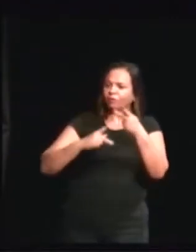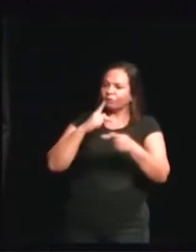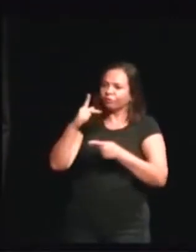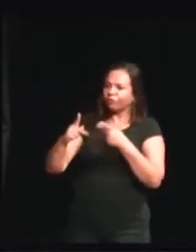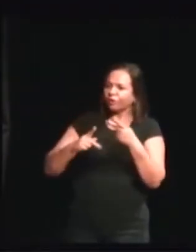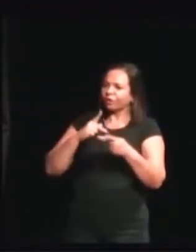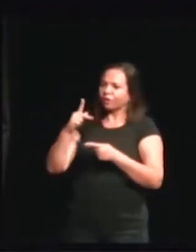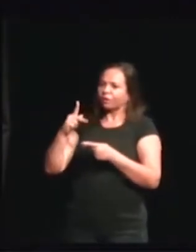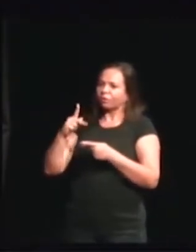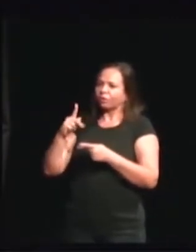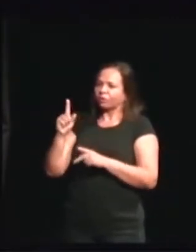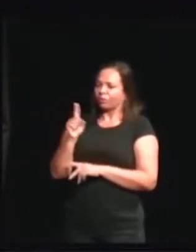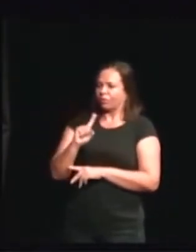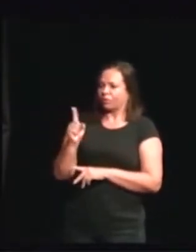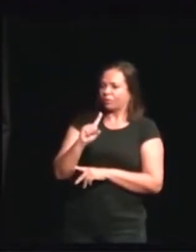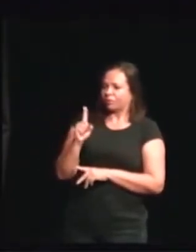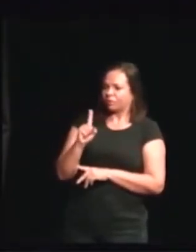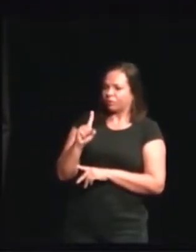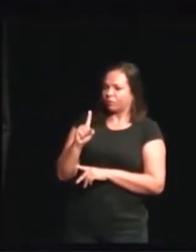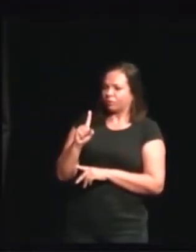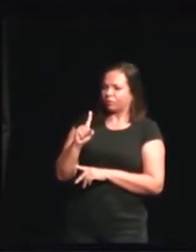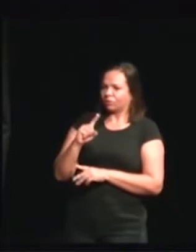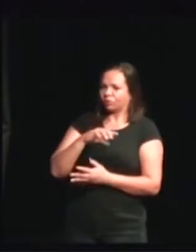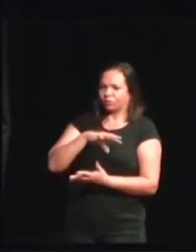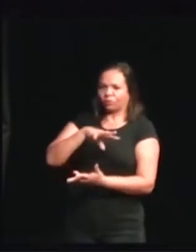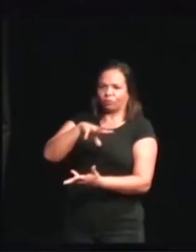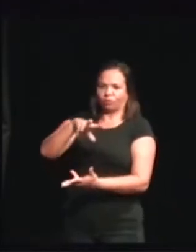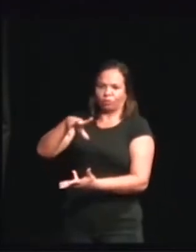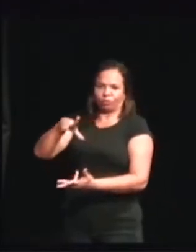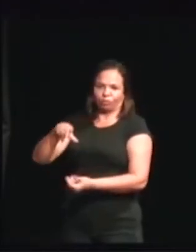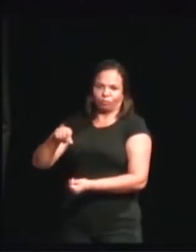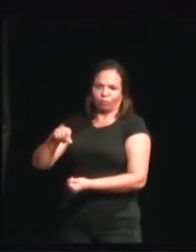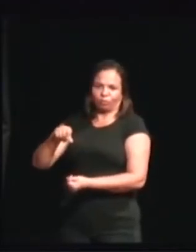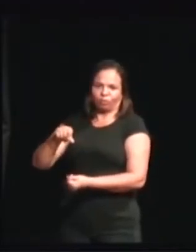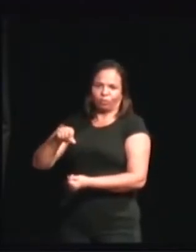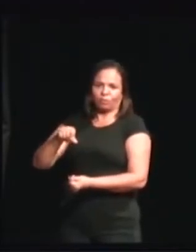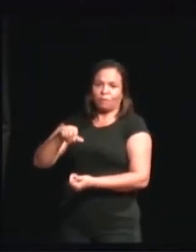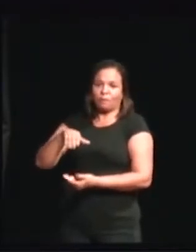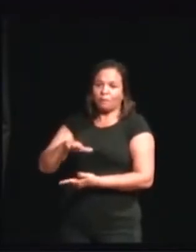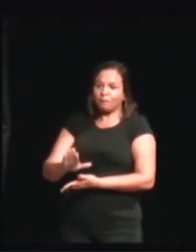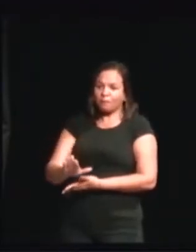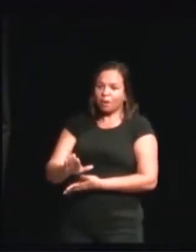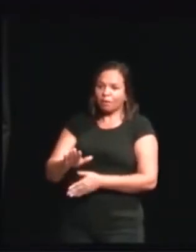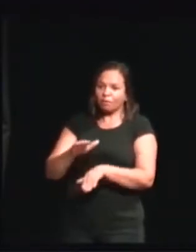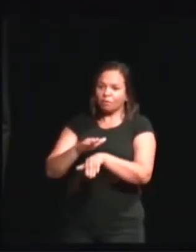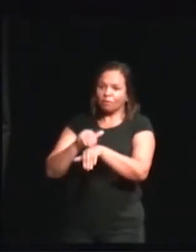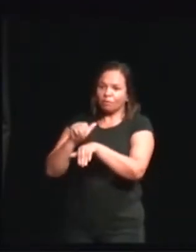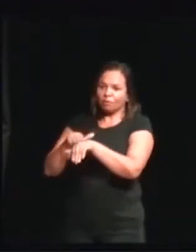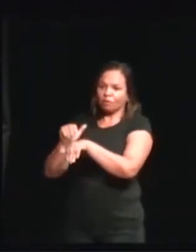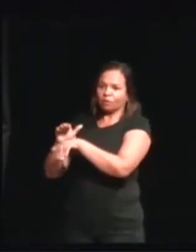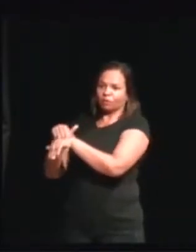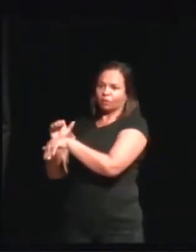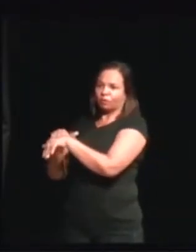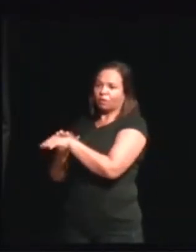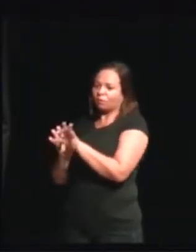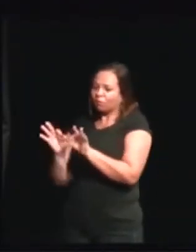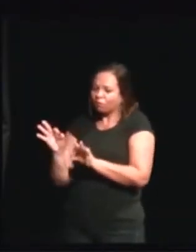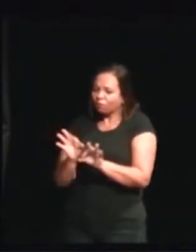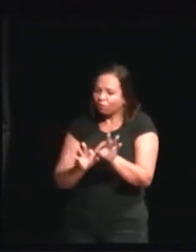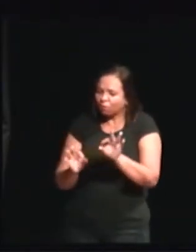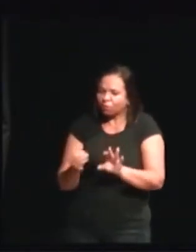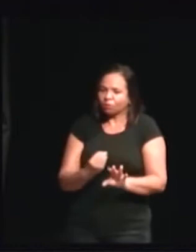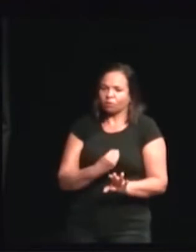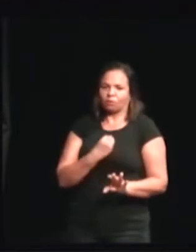ao mundo material, nem uma demonização ao mundo material, mas é uma chamada para o equilíbrio de uma